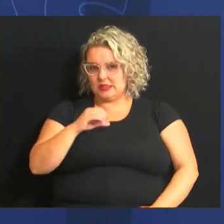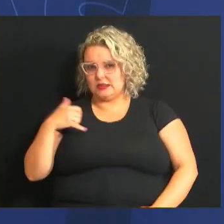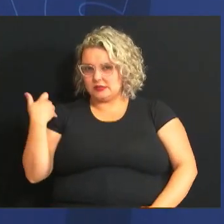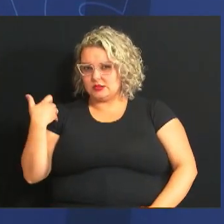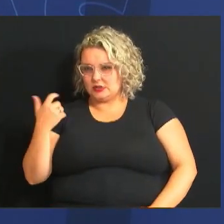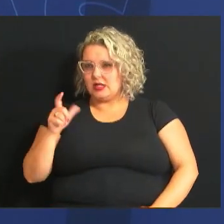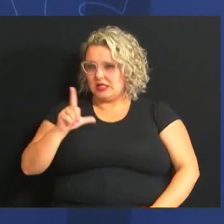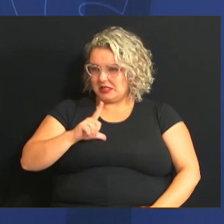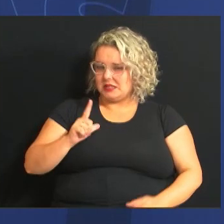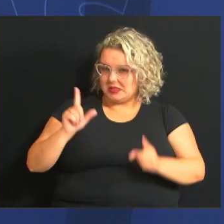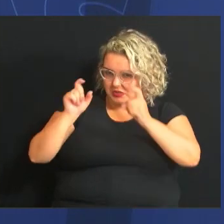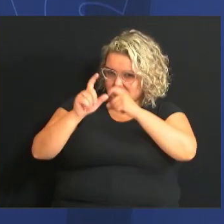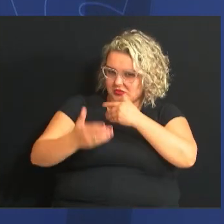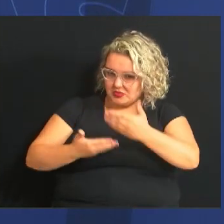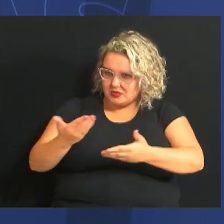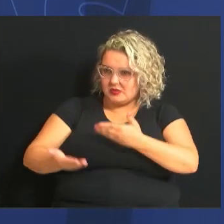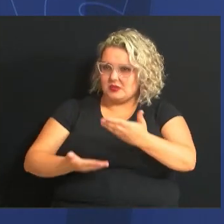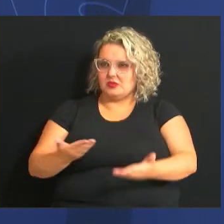de lidar com